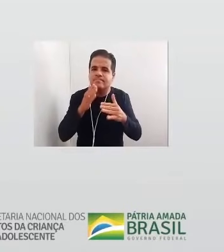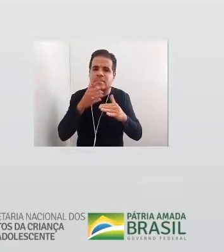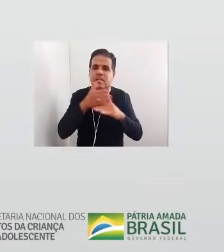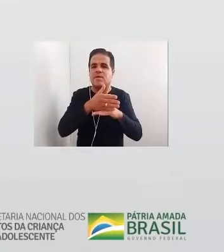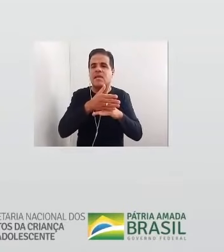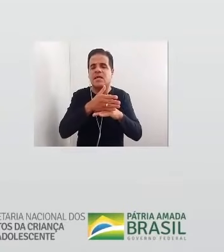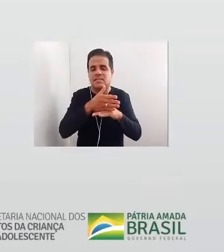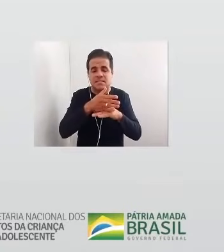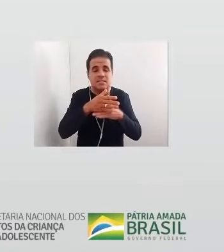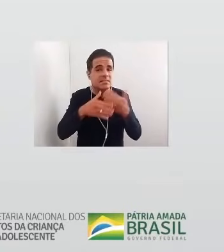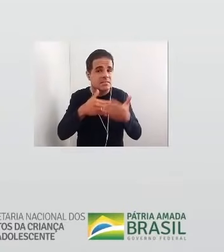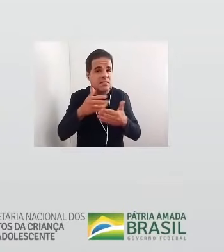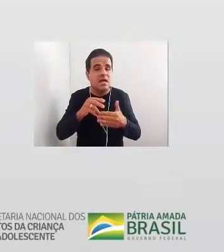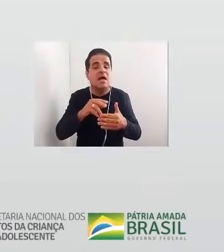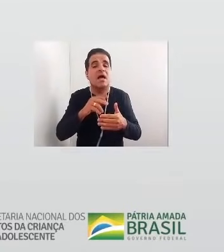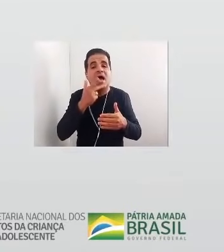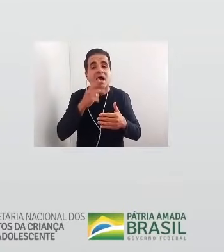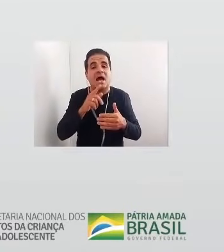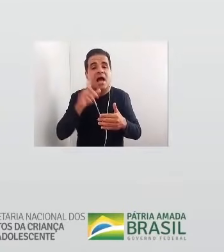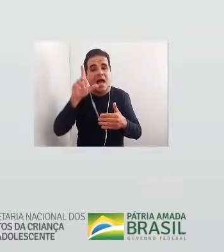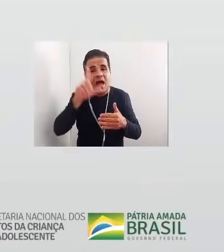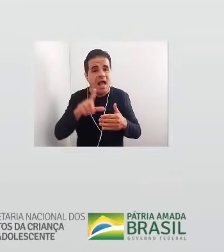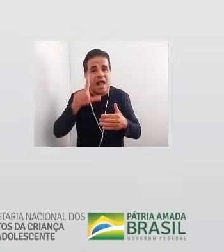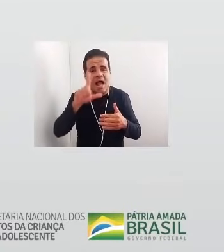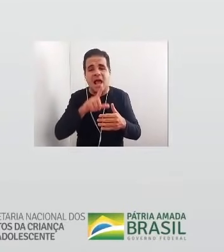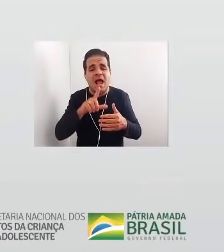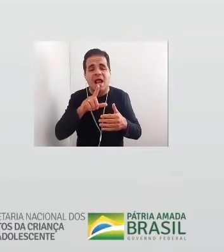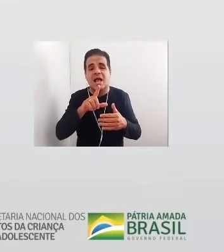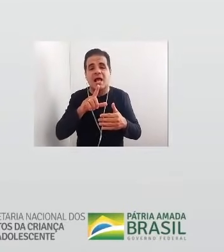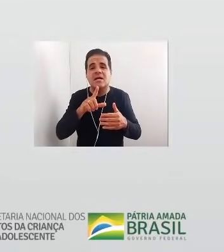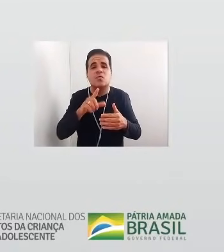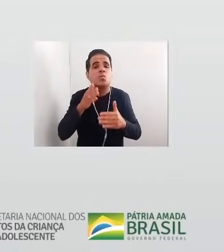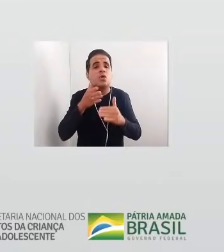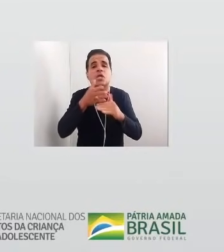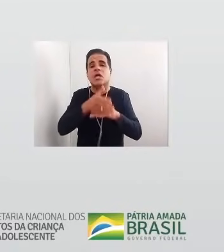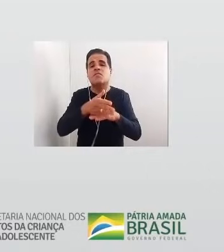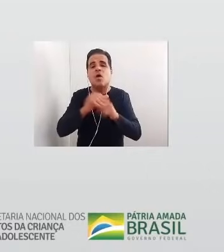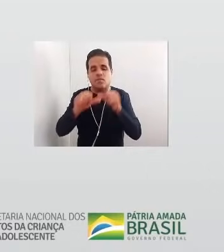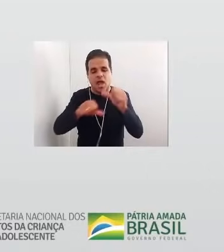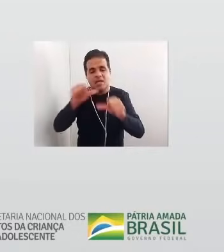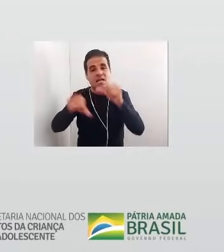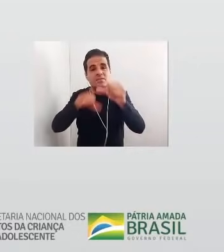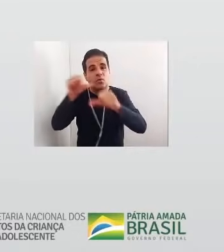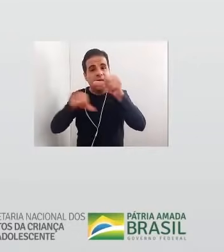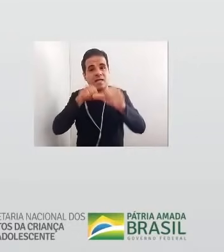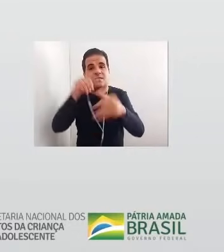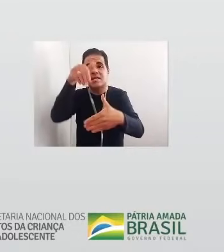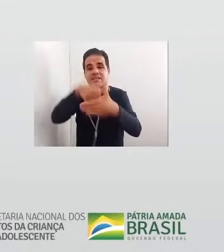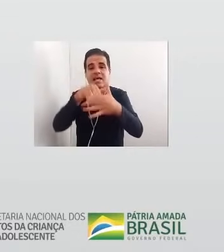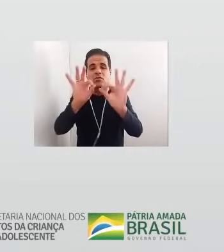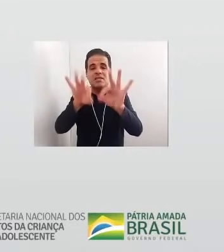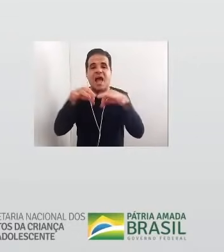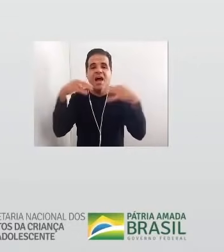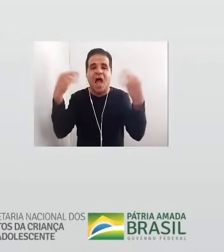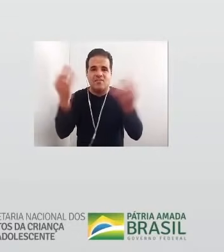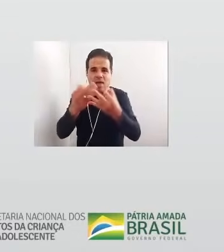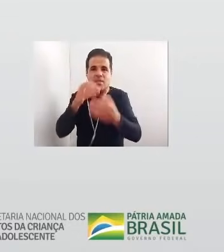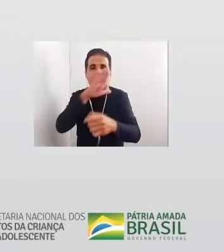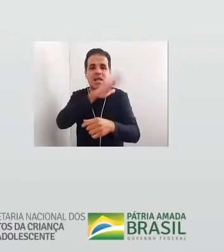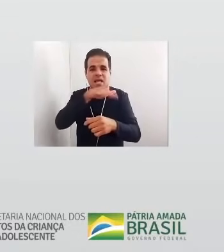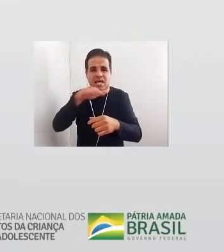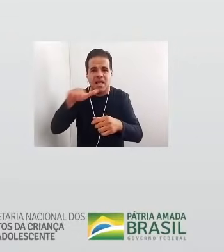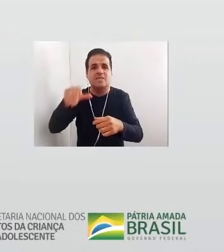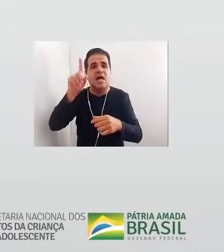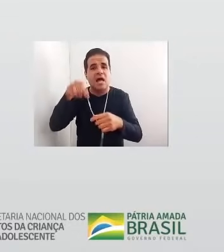precoces, a revelia da clareza do que envolve essas alterações na família, na vida da criança, é sim uma